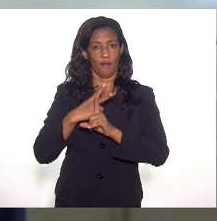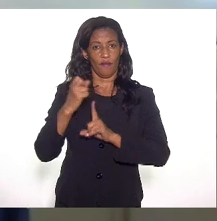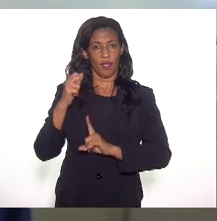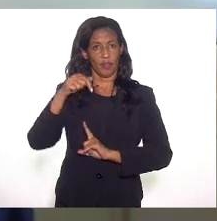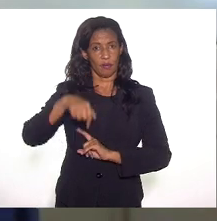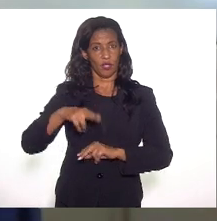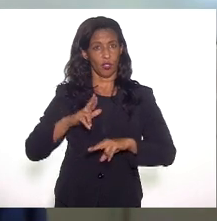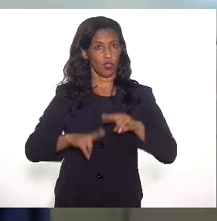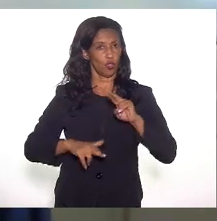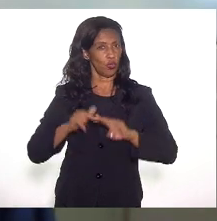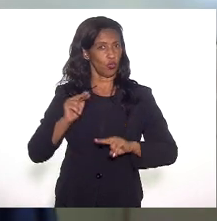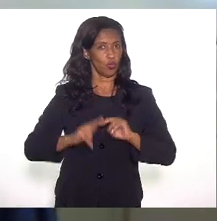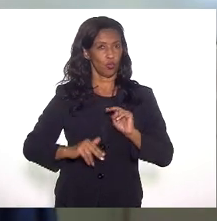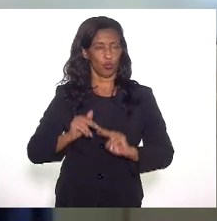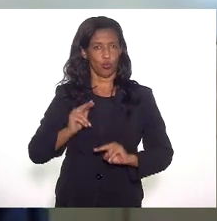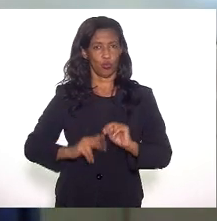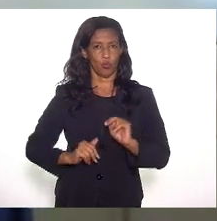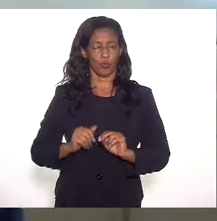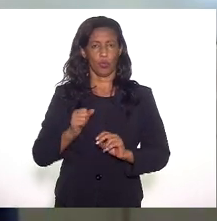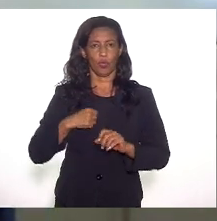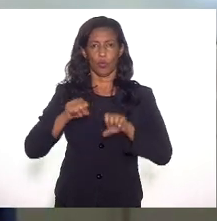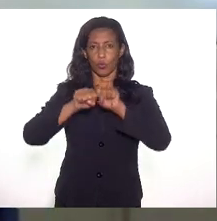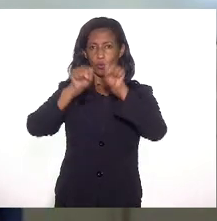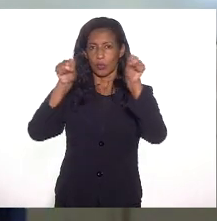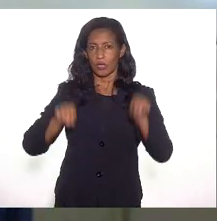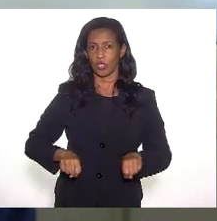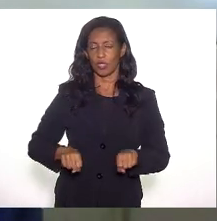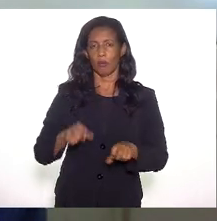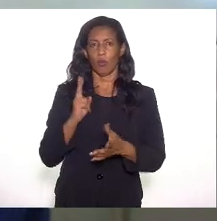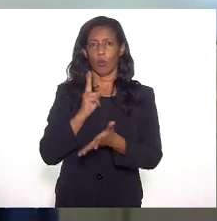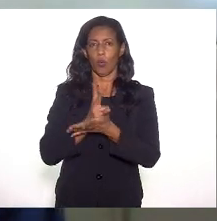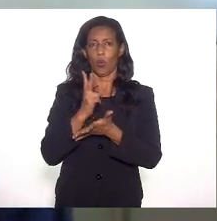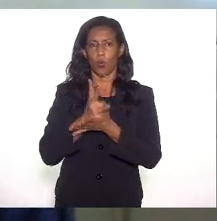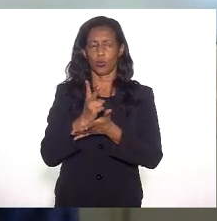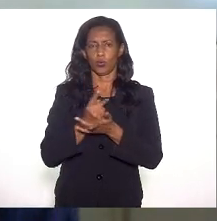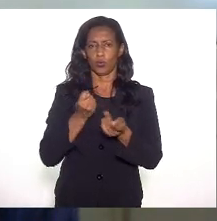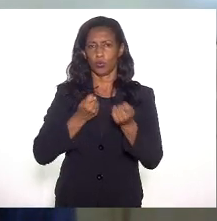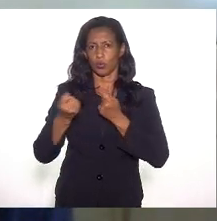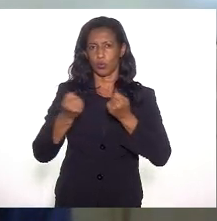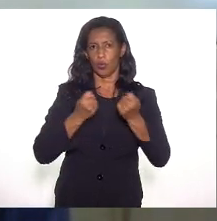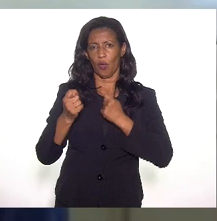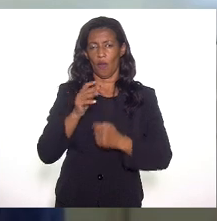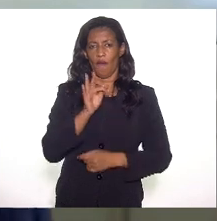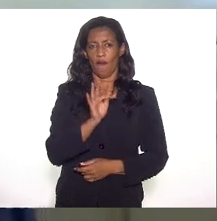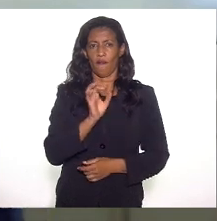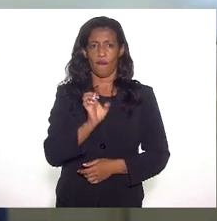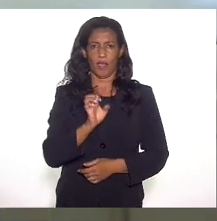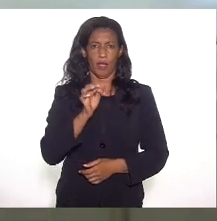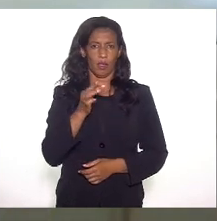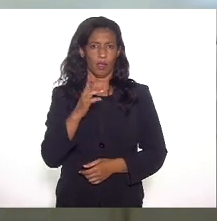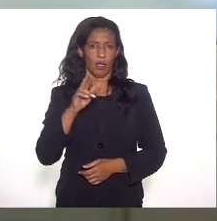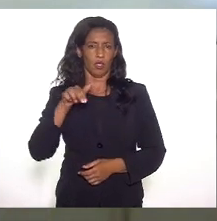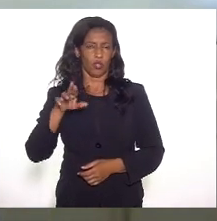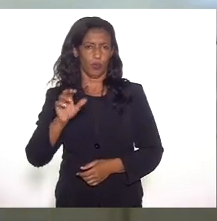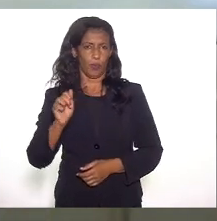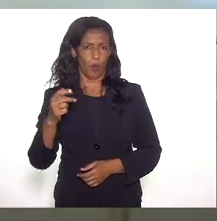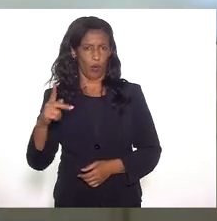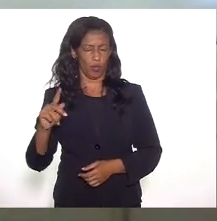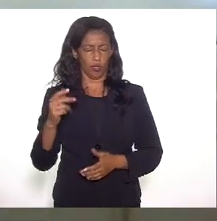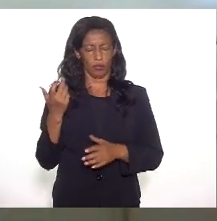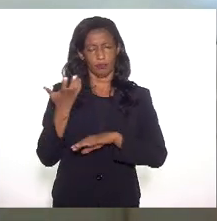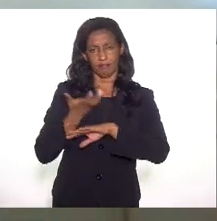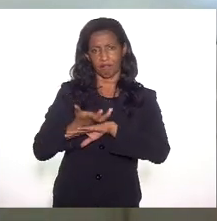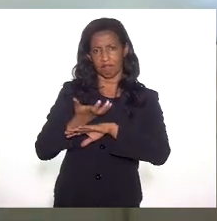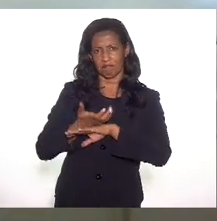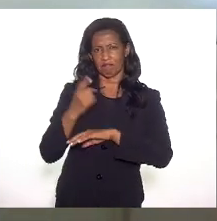junho. Sistema continua irregularmente sob o controle da FETRANSPOR. E a matéria